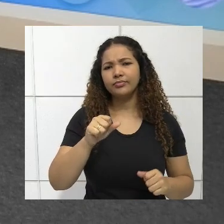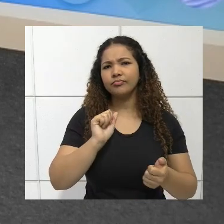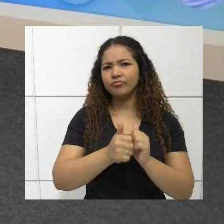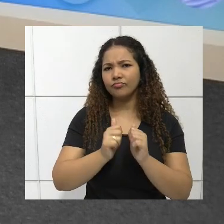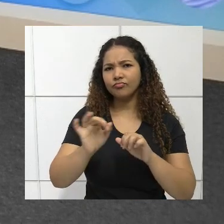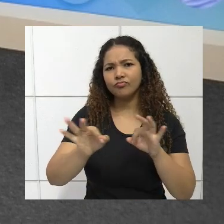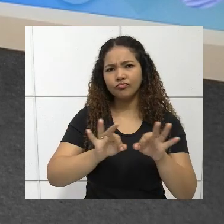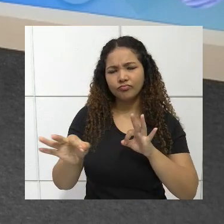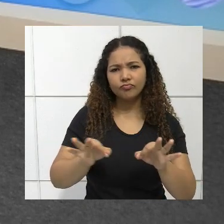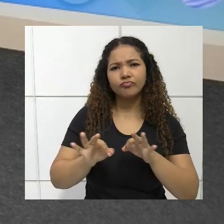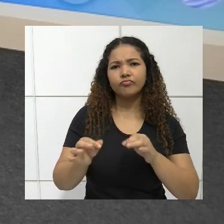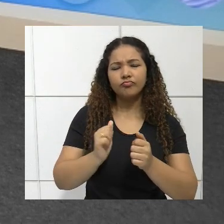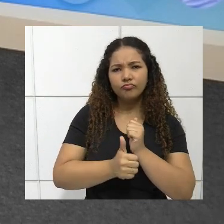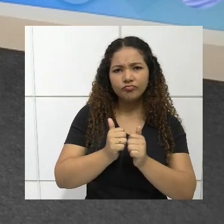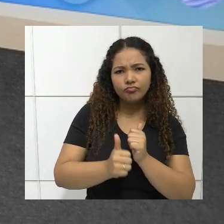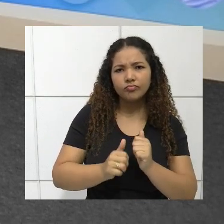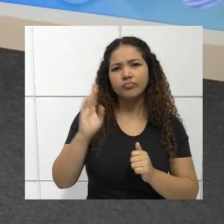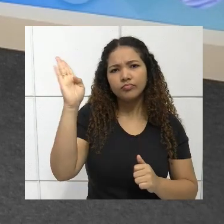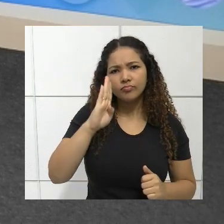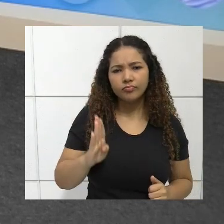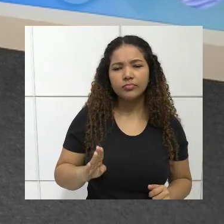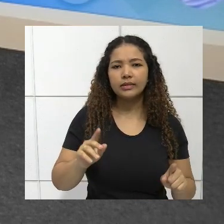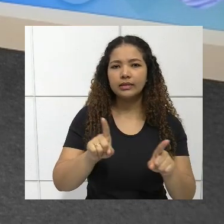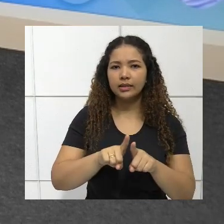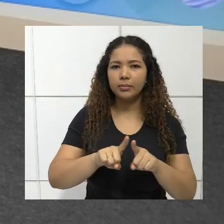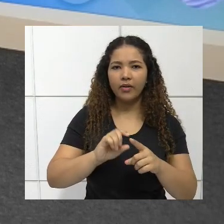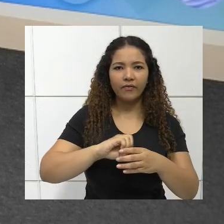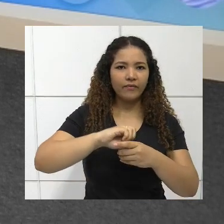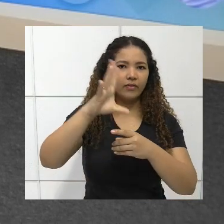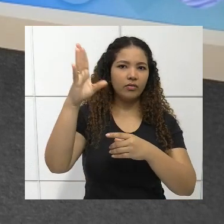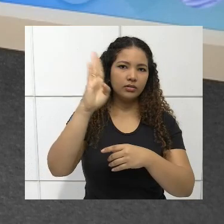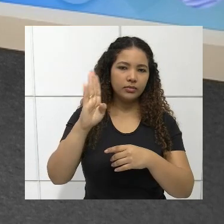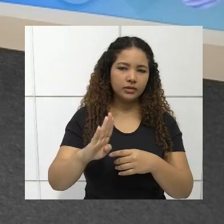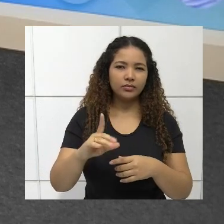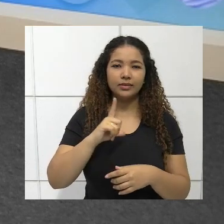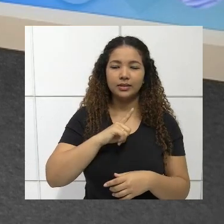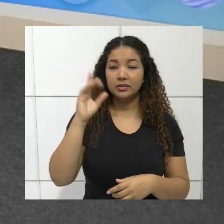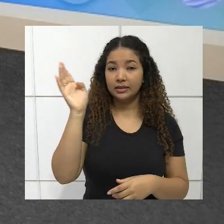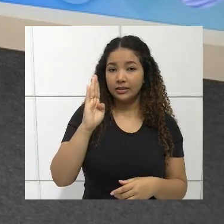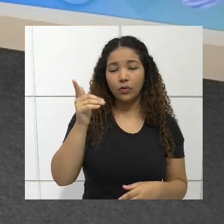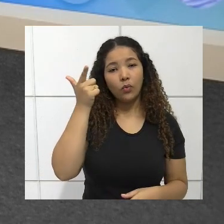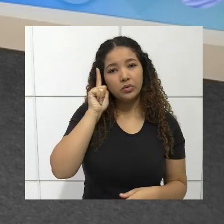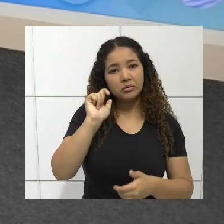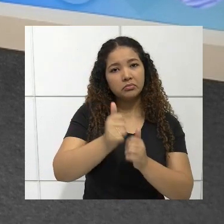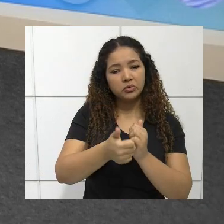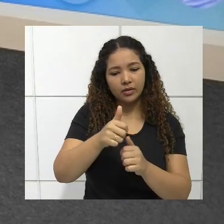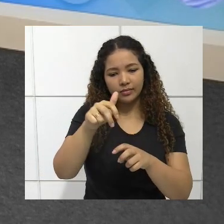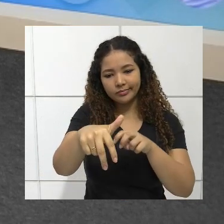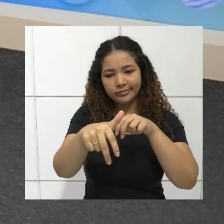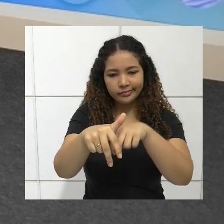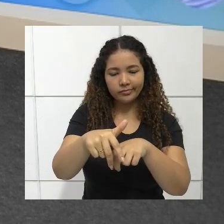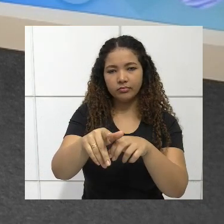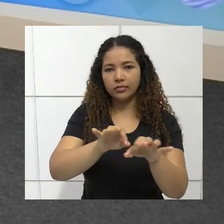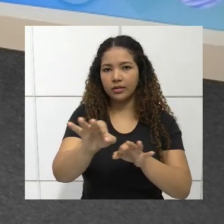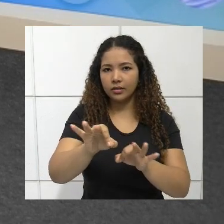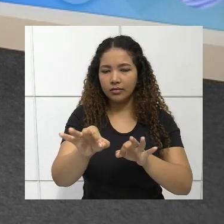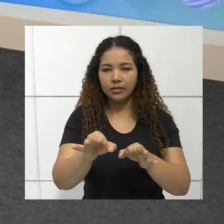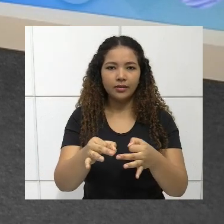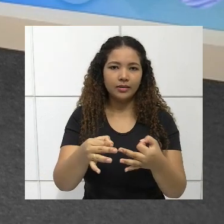aqui atuando no futebol nacional e inclusive no futebol internacional brasileiros que jogam nessa posição, armando o jogo,